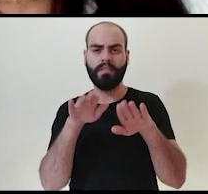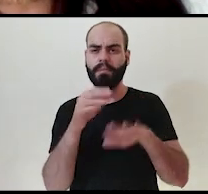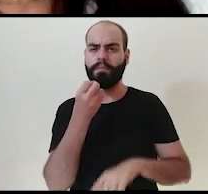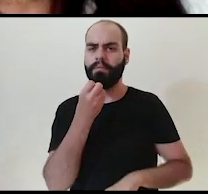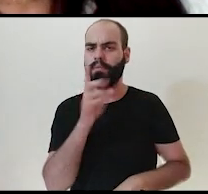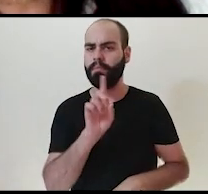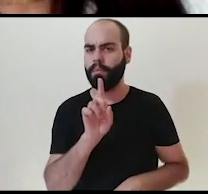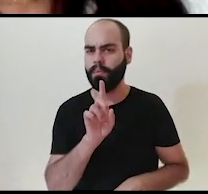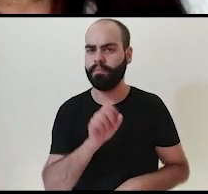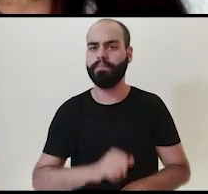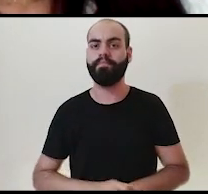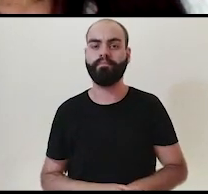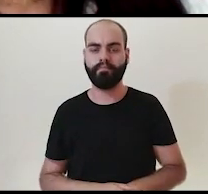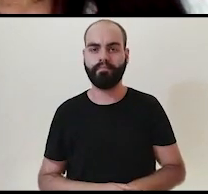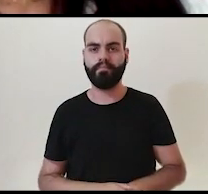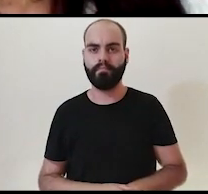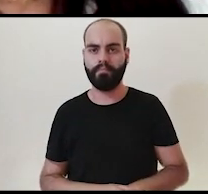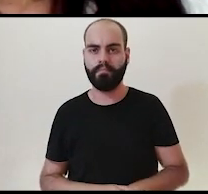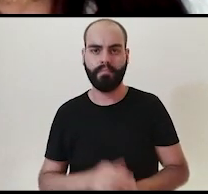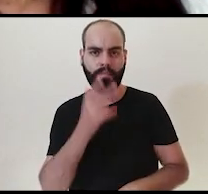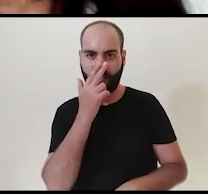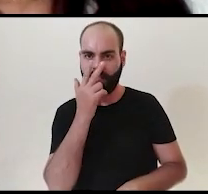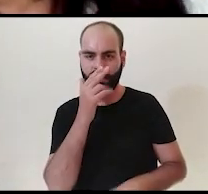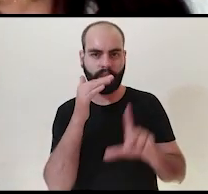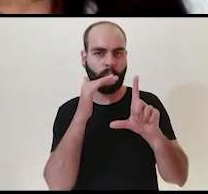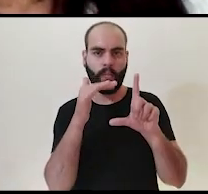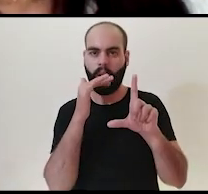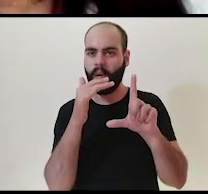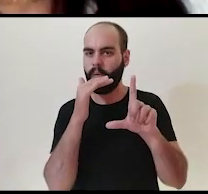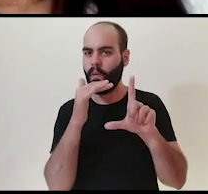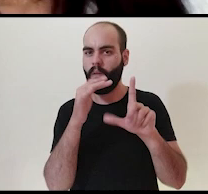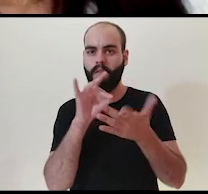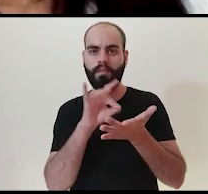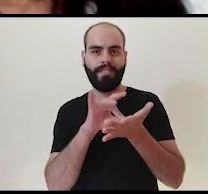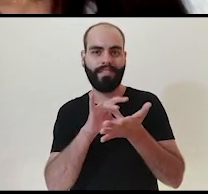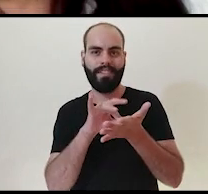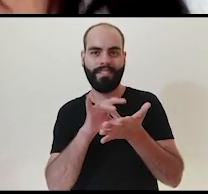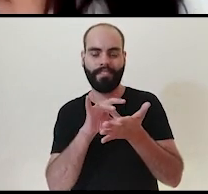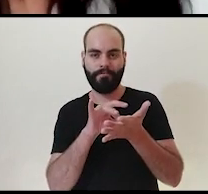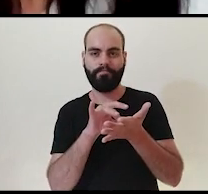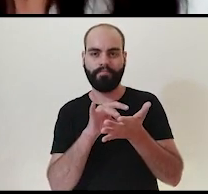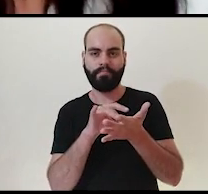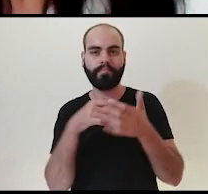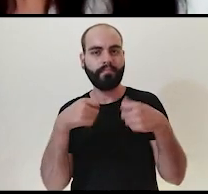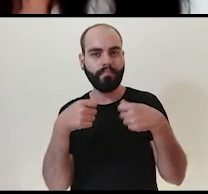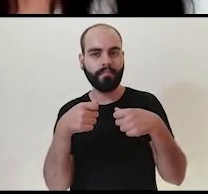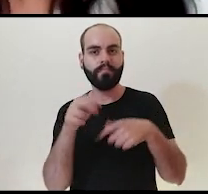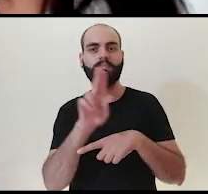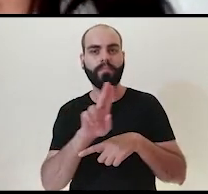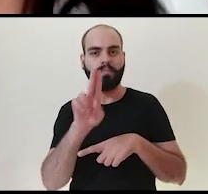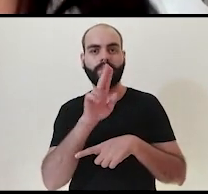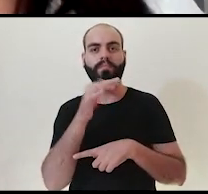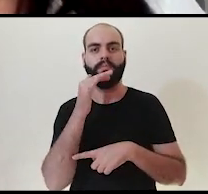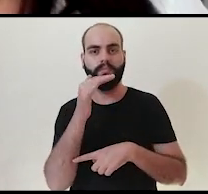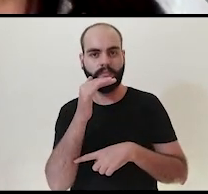elementos ali, né, cenas que não transmitem quais são as cores que o nosso olho vê, né? Então,